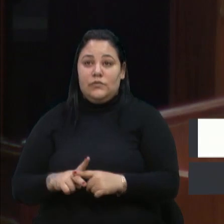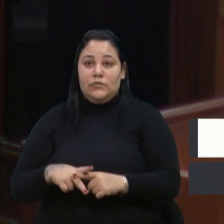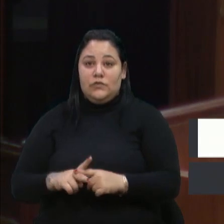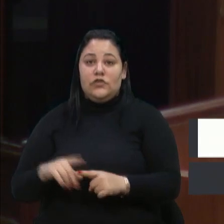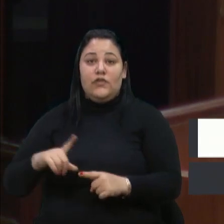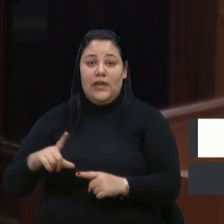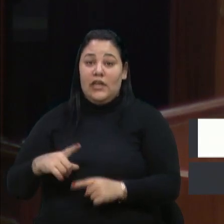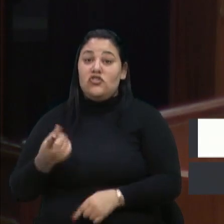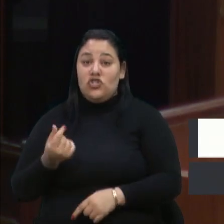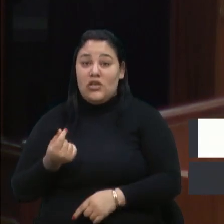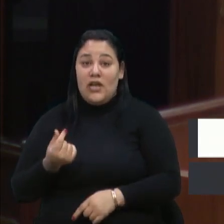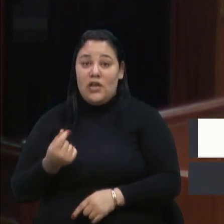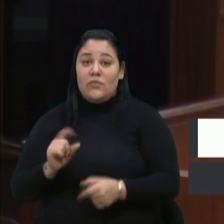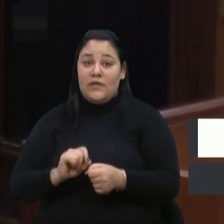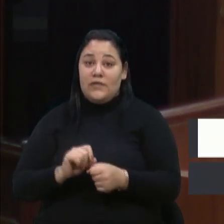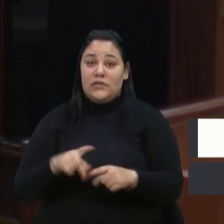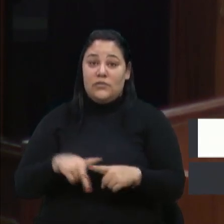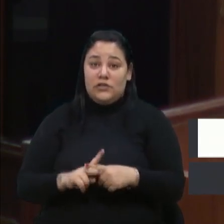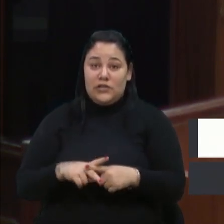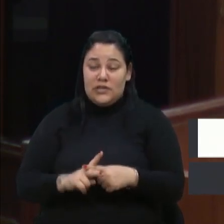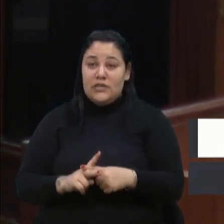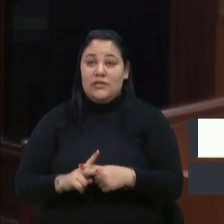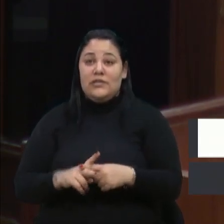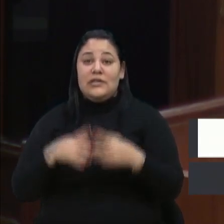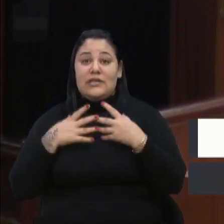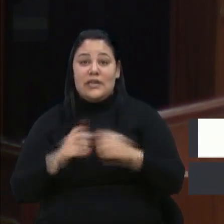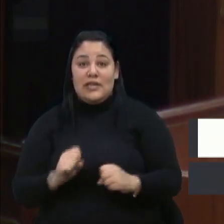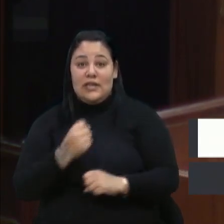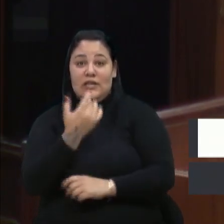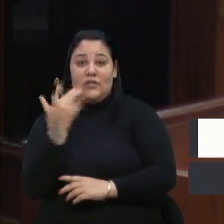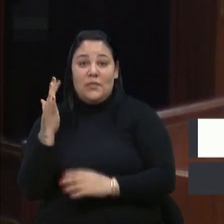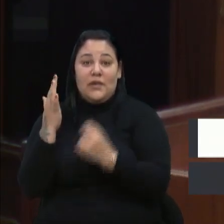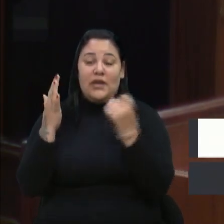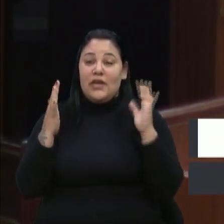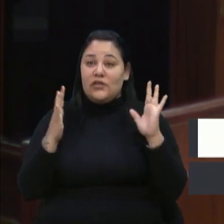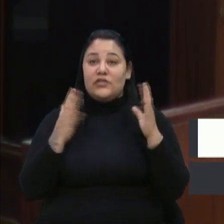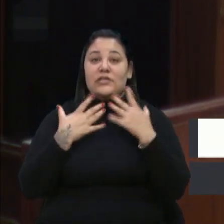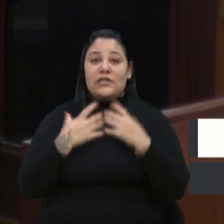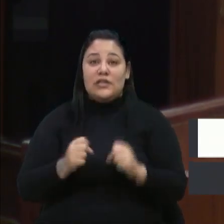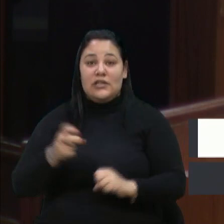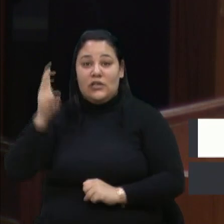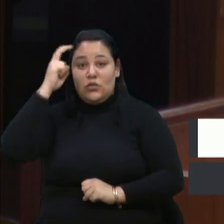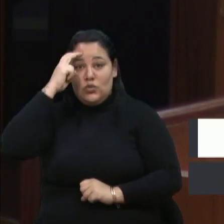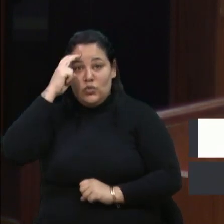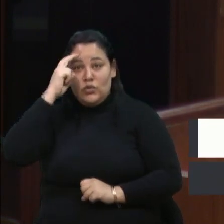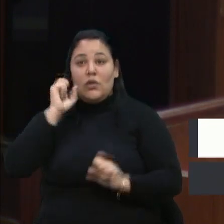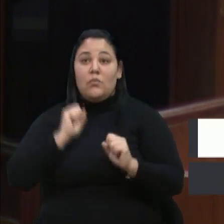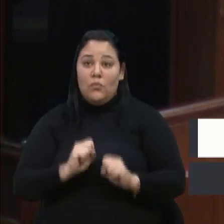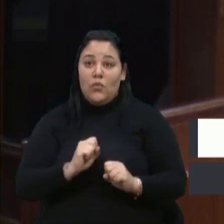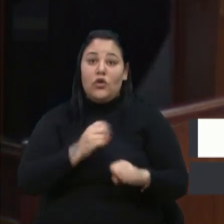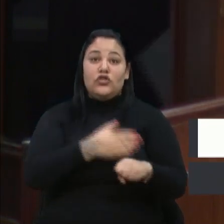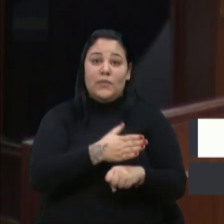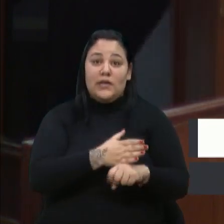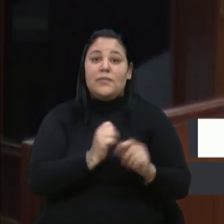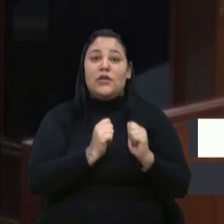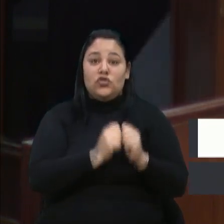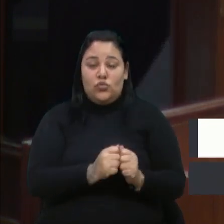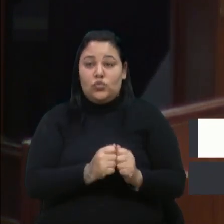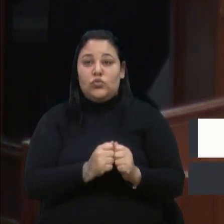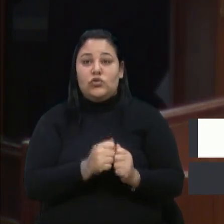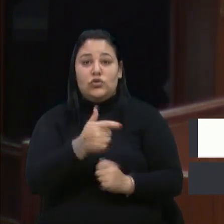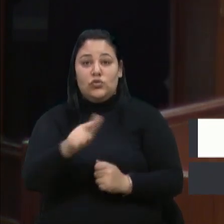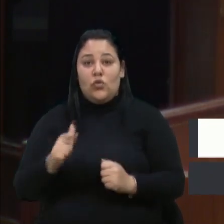em caixa para fazer manutenção na Secretaria do Meio Ambiente, na Secretaria da Cultura, que pode vir a se instalar, em outras